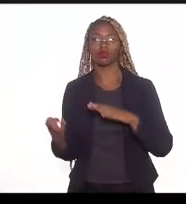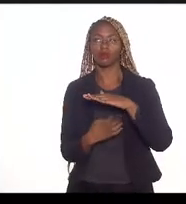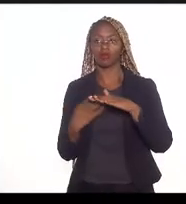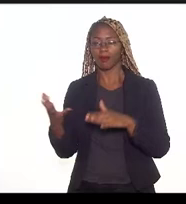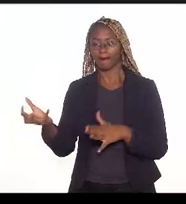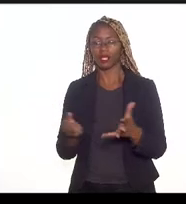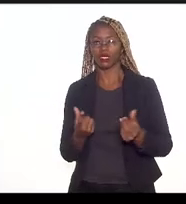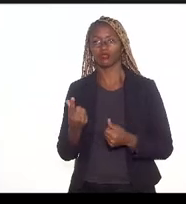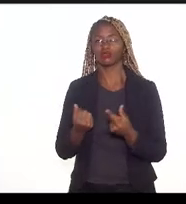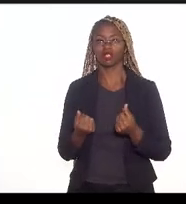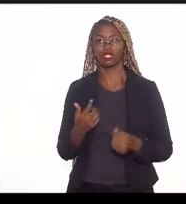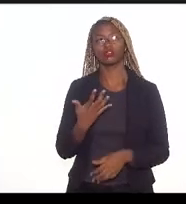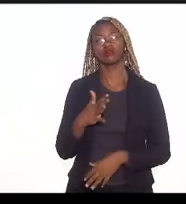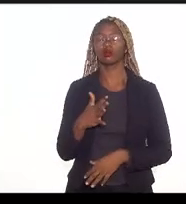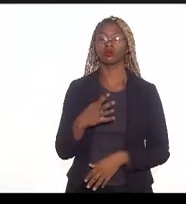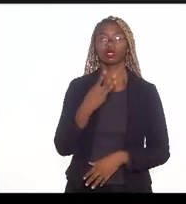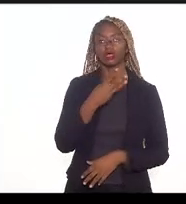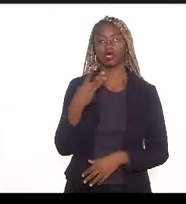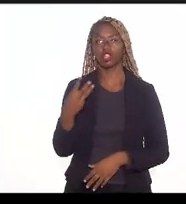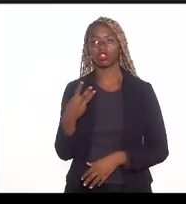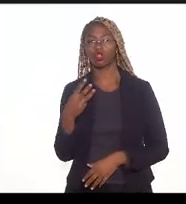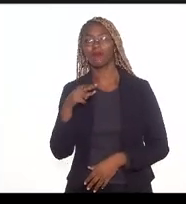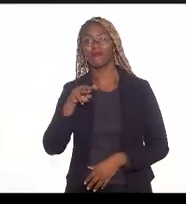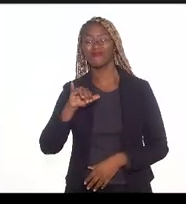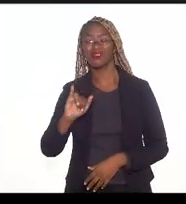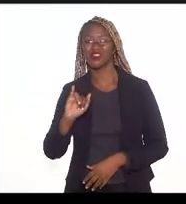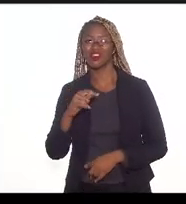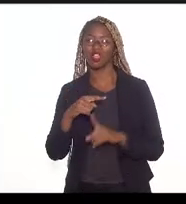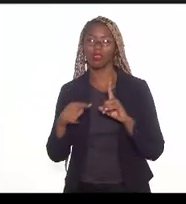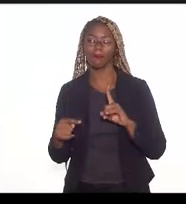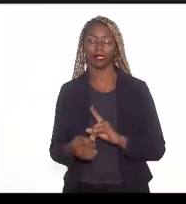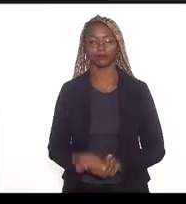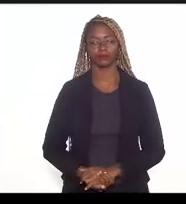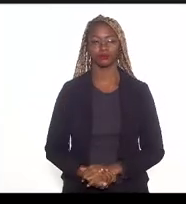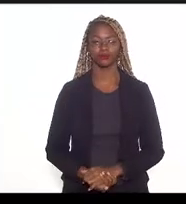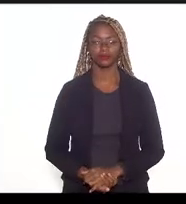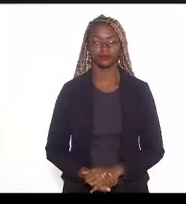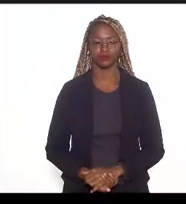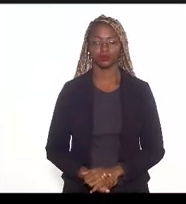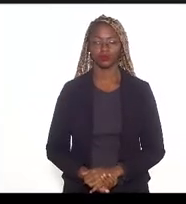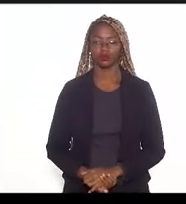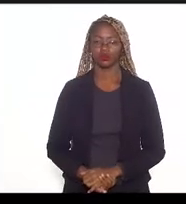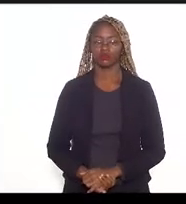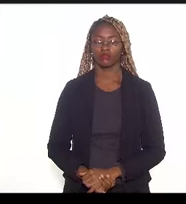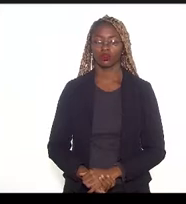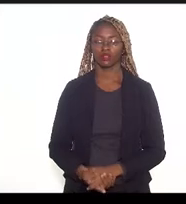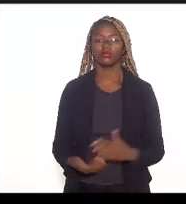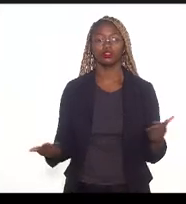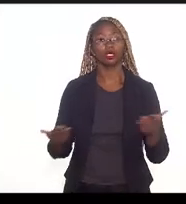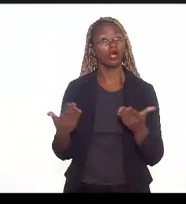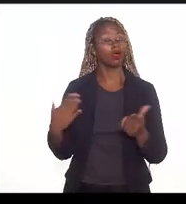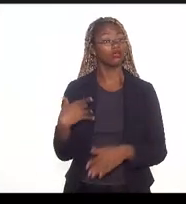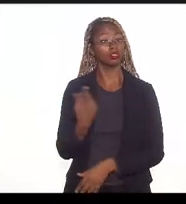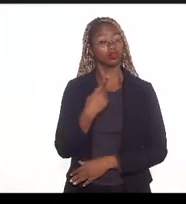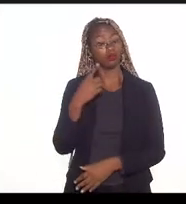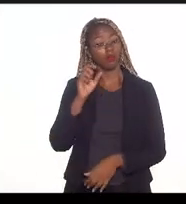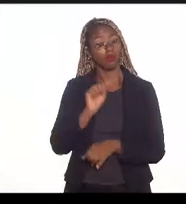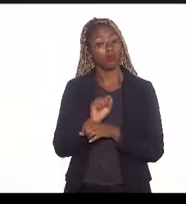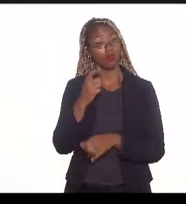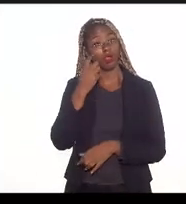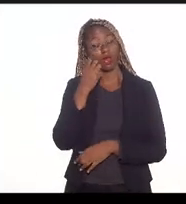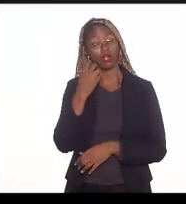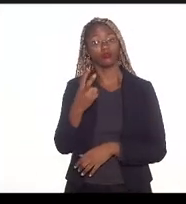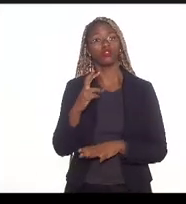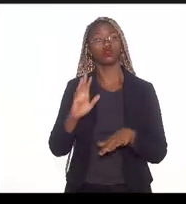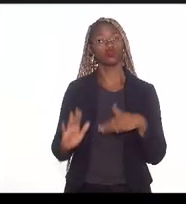33 milhões e meio, aproximadamente. E agora a gente tem a expectativa do programa Supera Rio. A gente está, como eu falei anteriormente, a gente